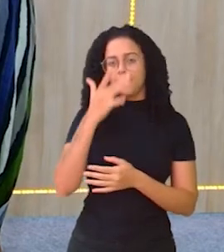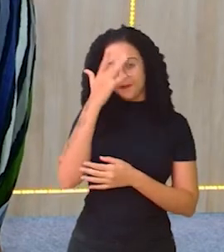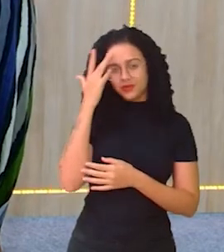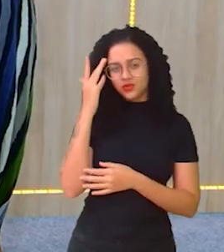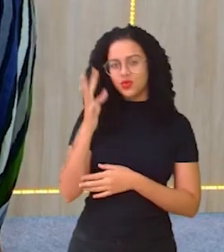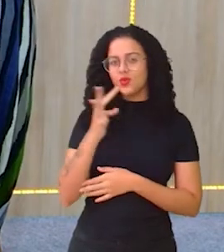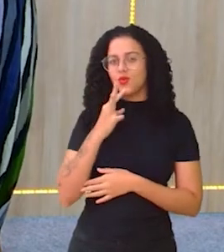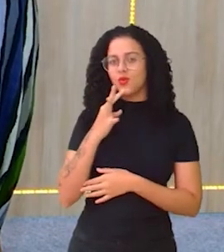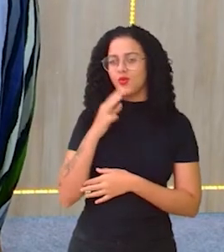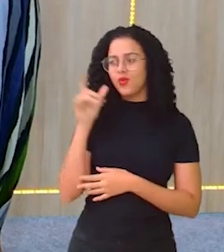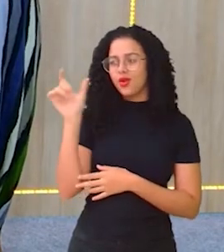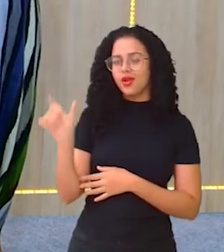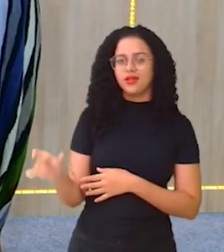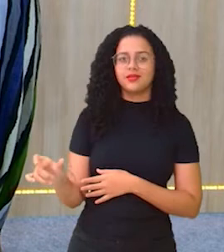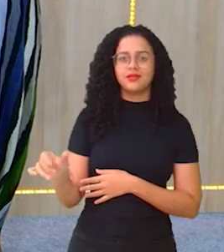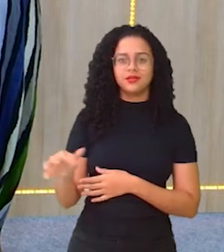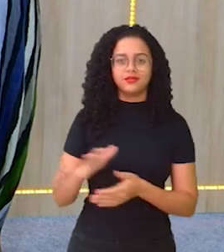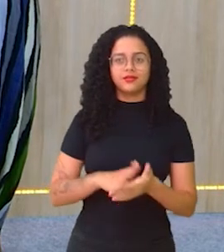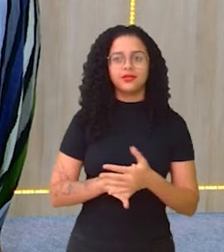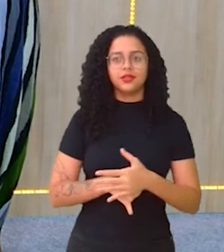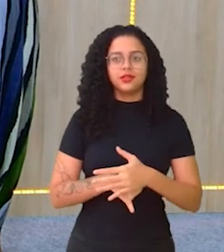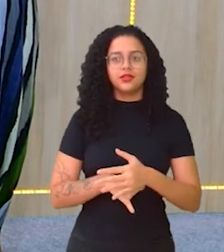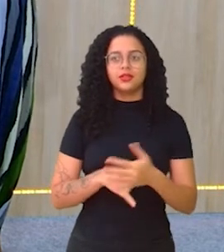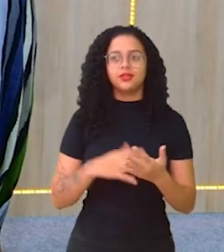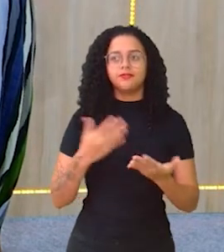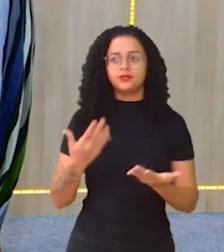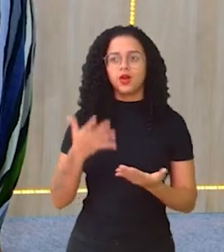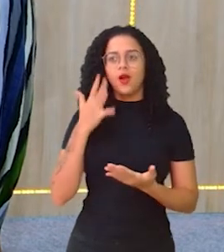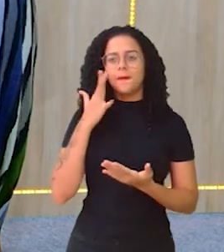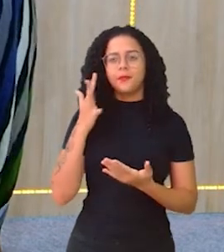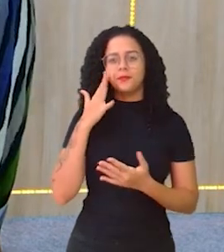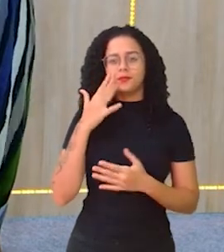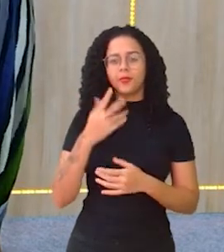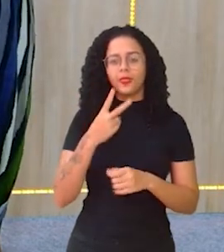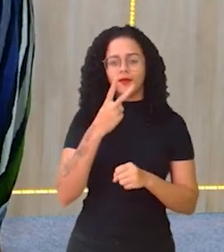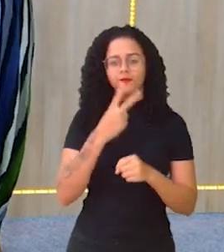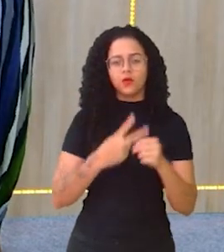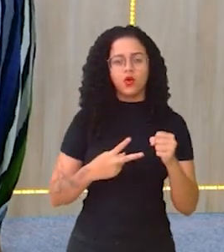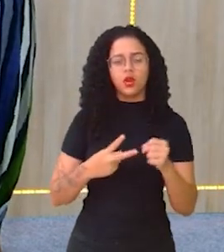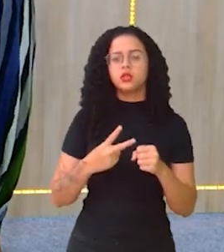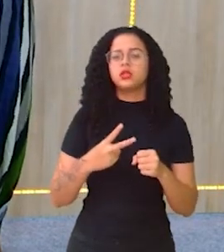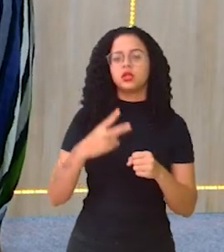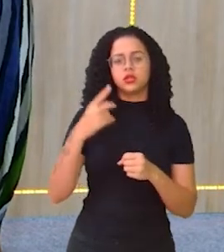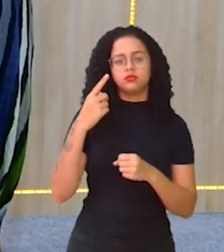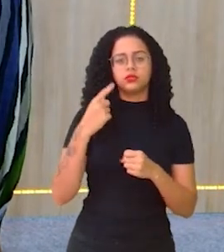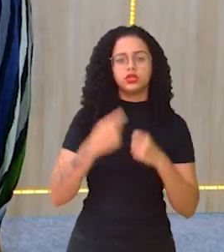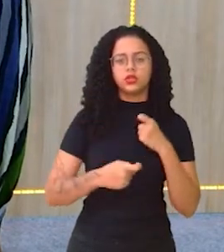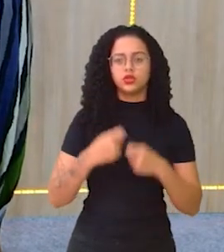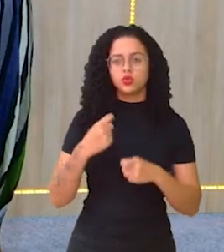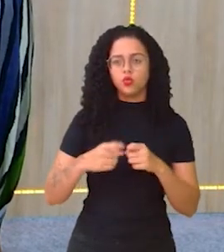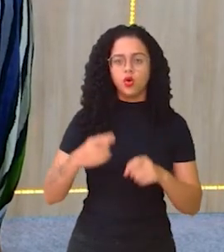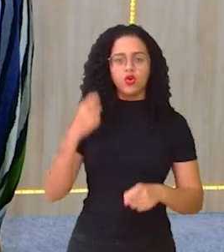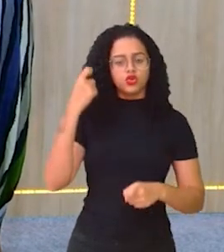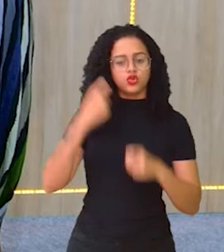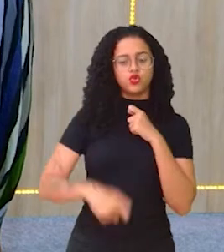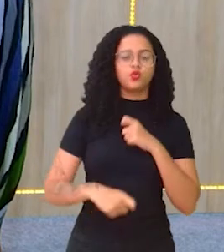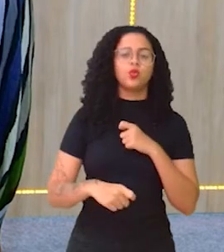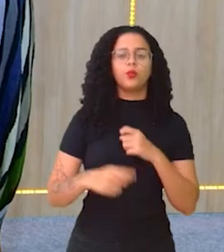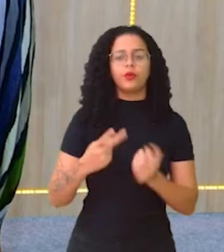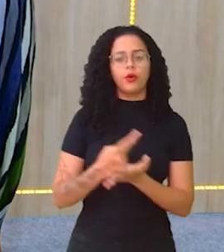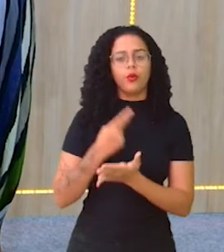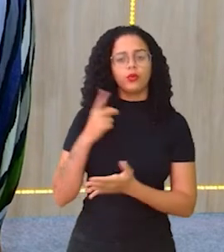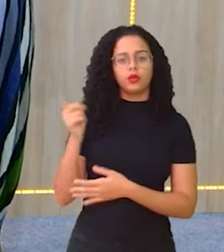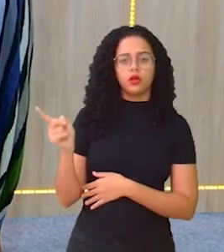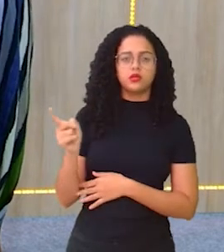conhecidas. Muitas vezes se imagina a violência sexual, o estupro com pessoas desconhecidas, que ocorre. Só